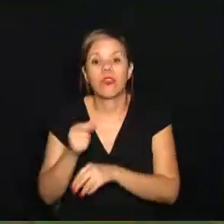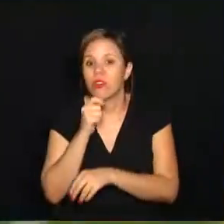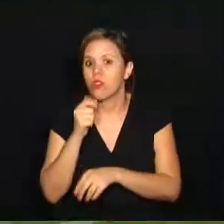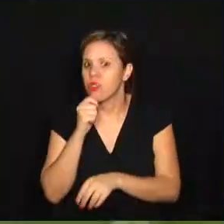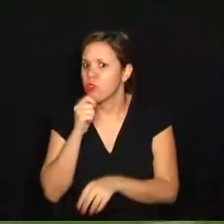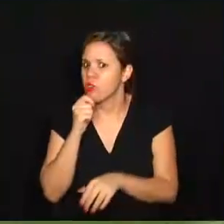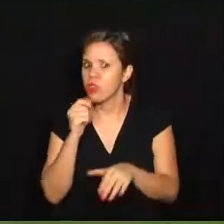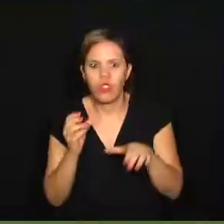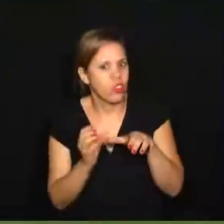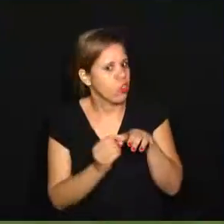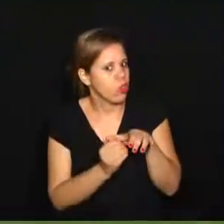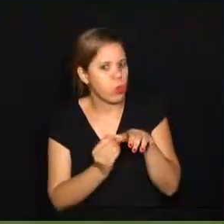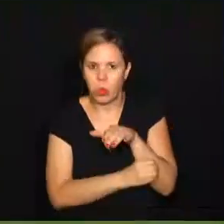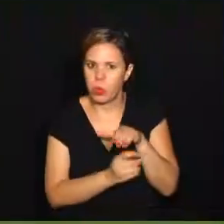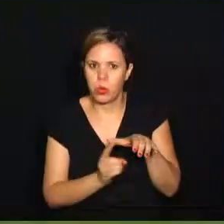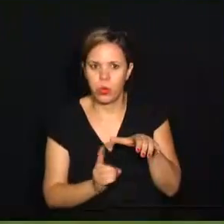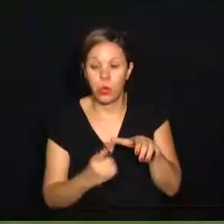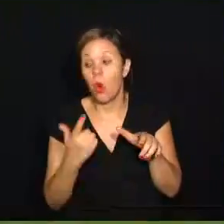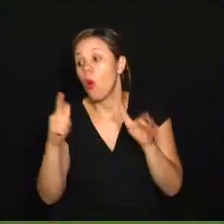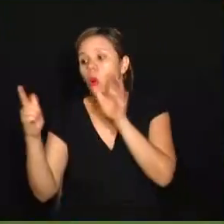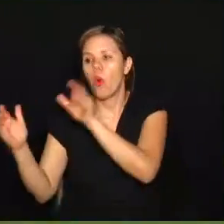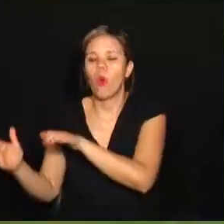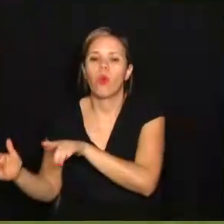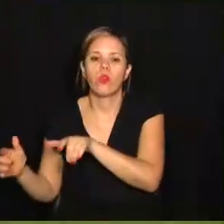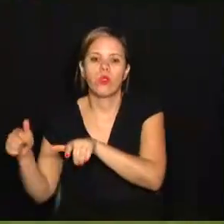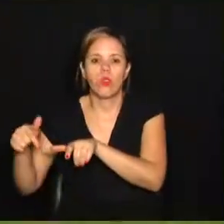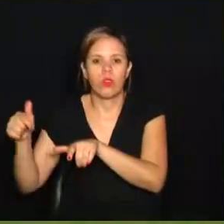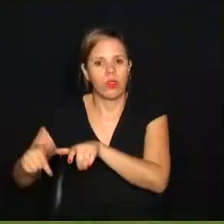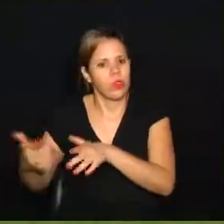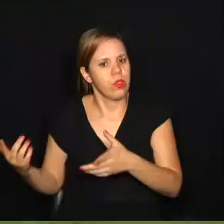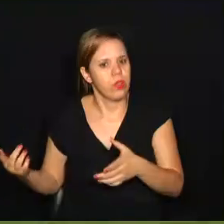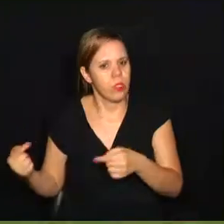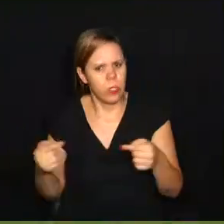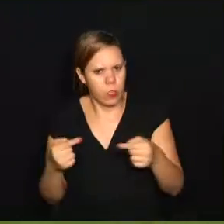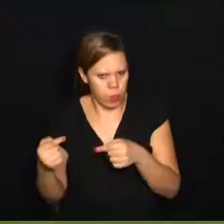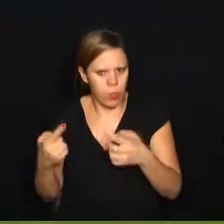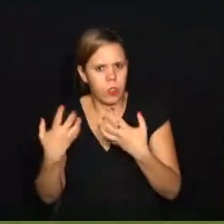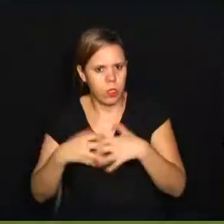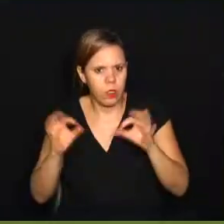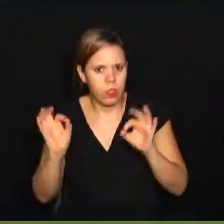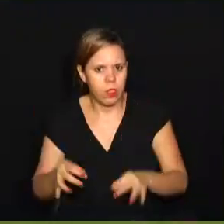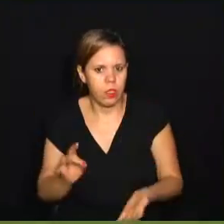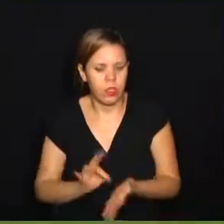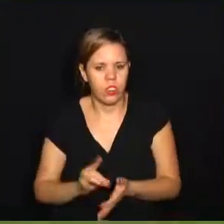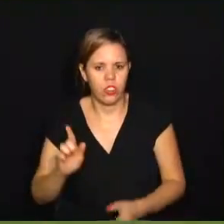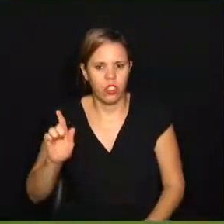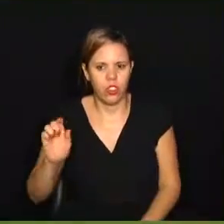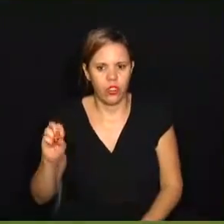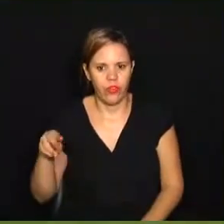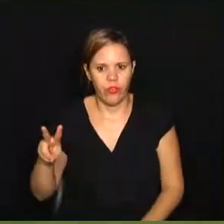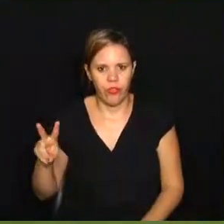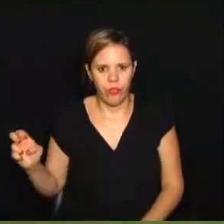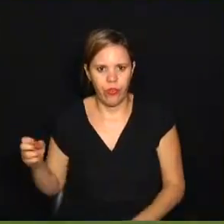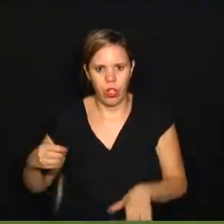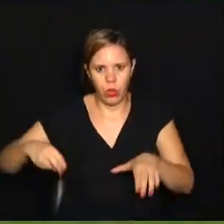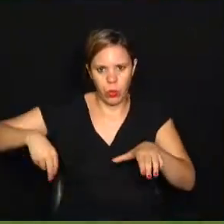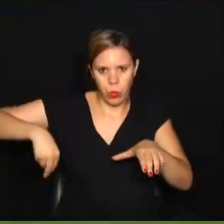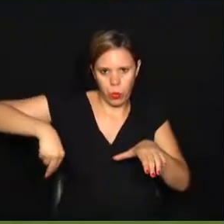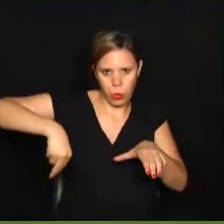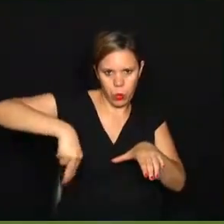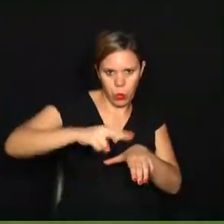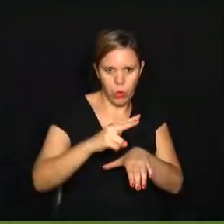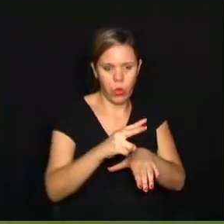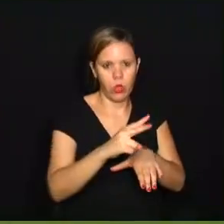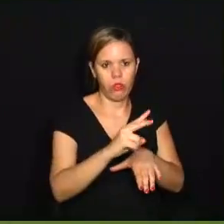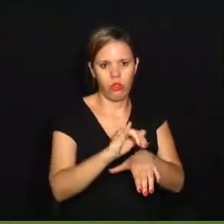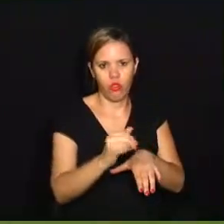gol. E do outro lado, o ataque funcionou. Giovani fez jogada e tocou para